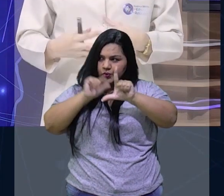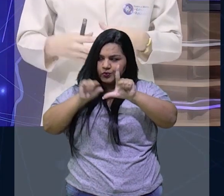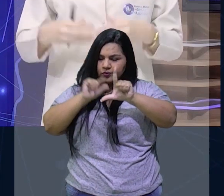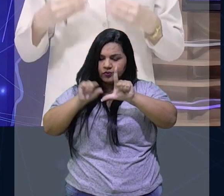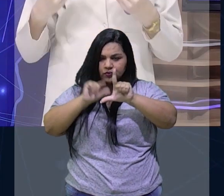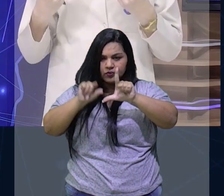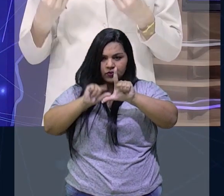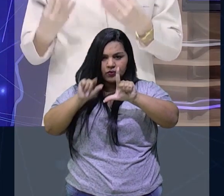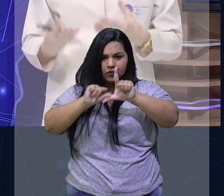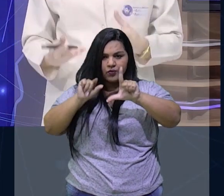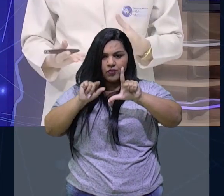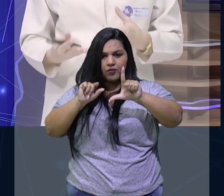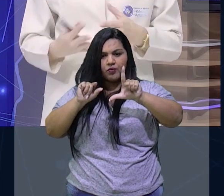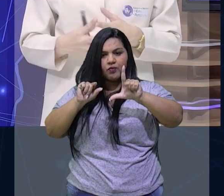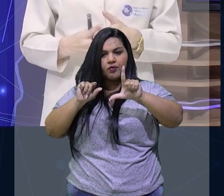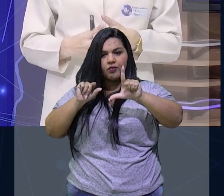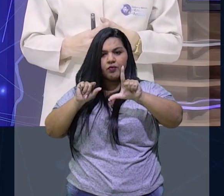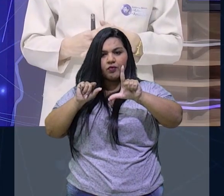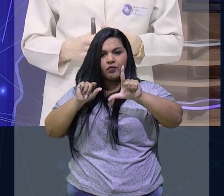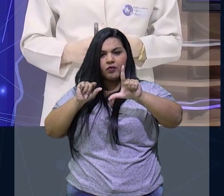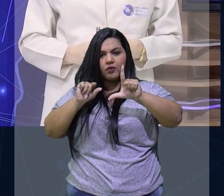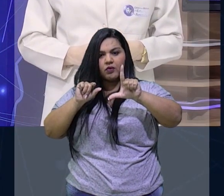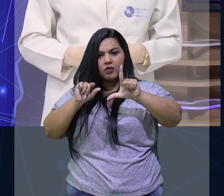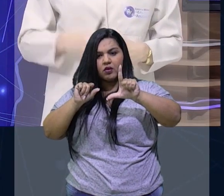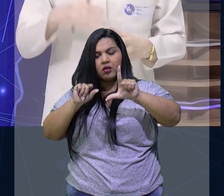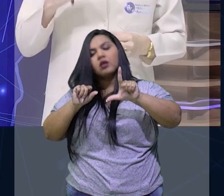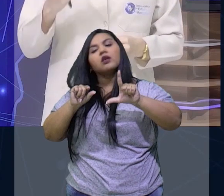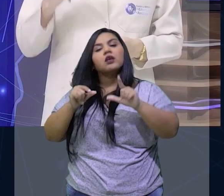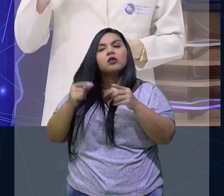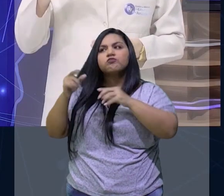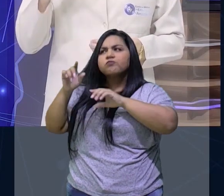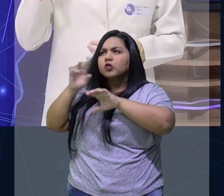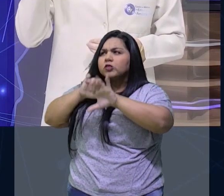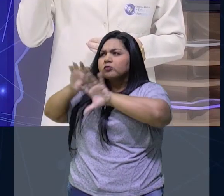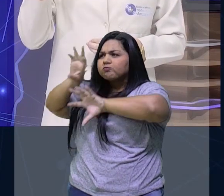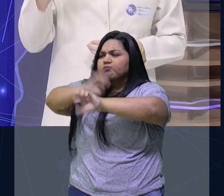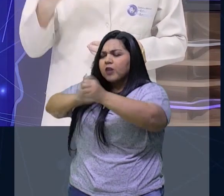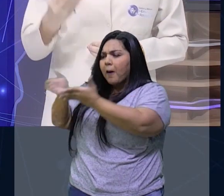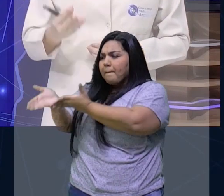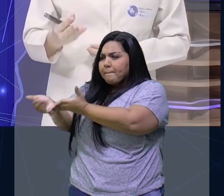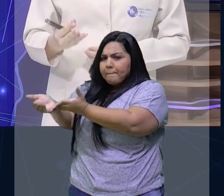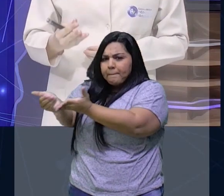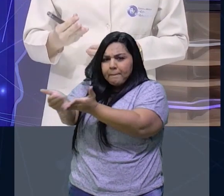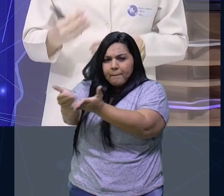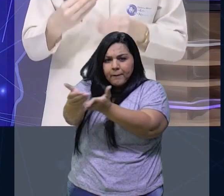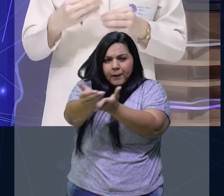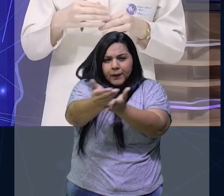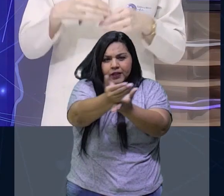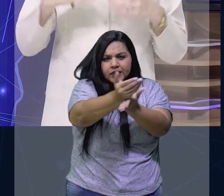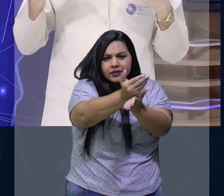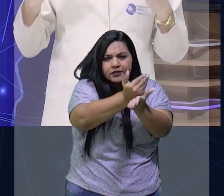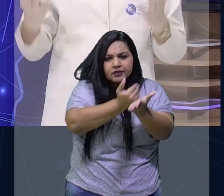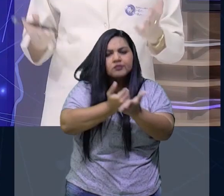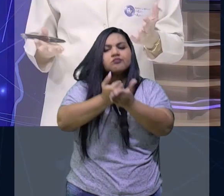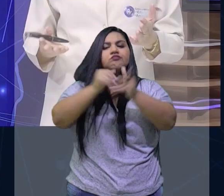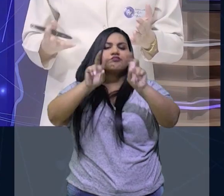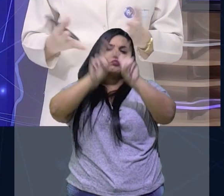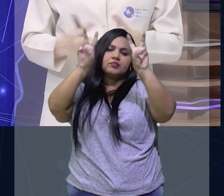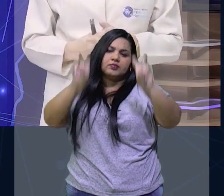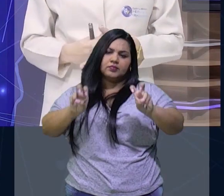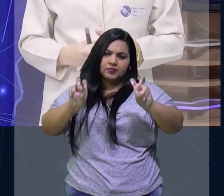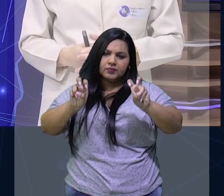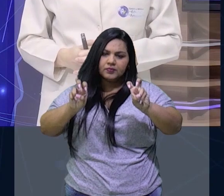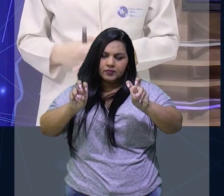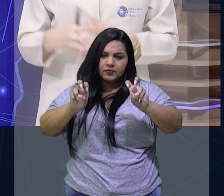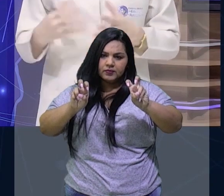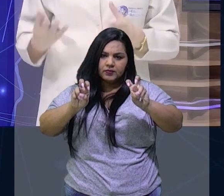interpretações com base nos dados que foram coletados aí sobre aquele determinado tema, né? Que onde você observa ali